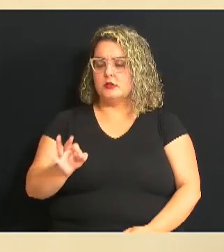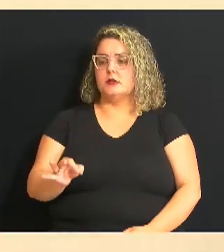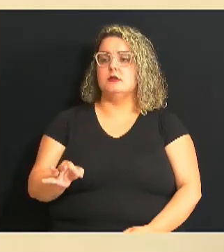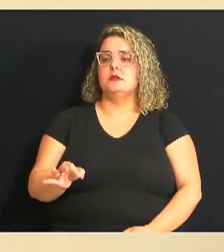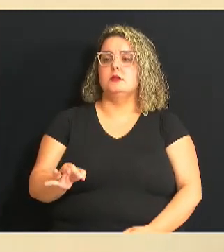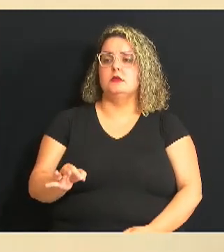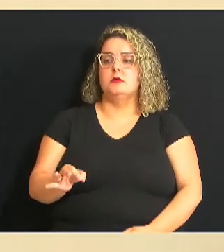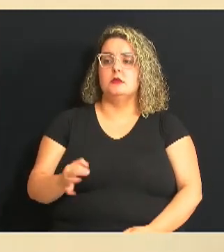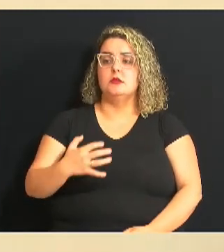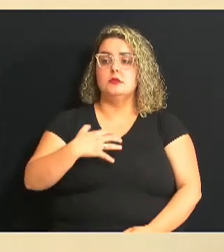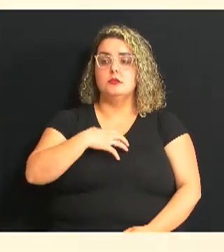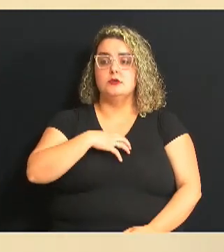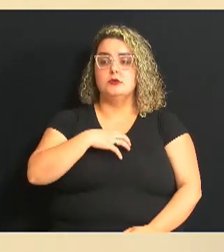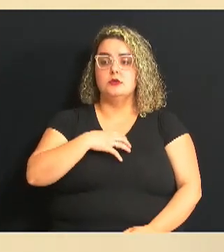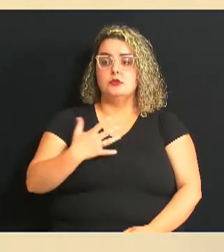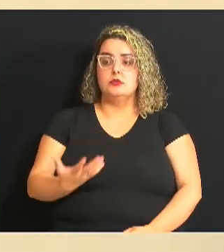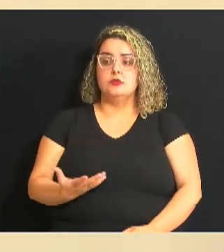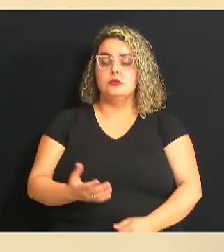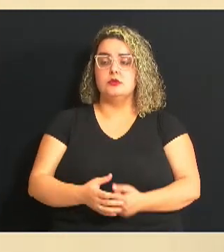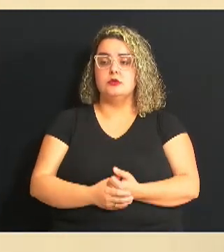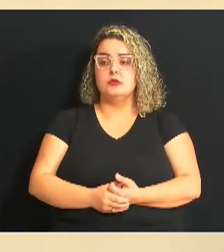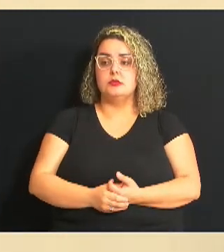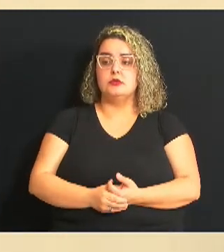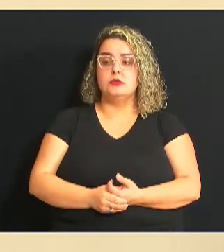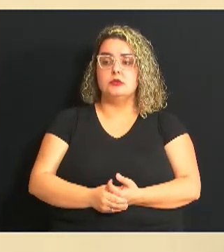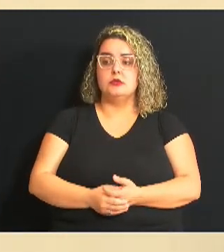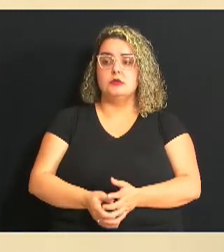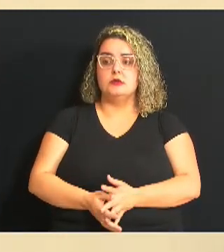de forma muito